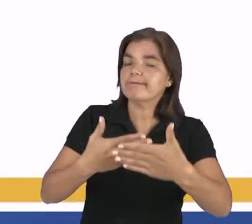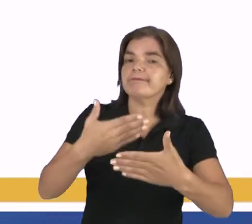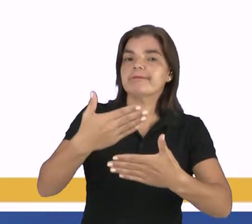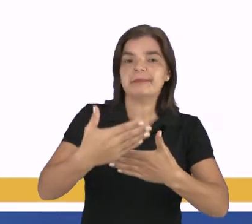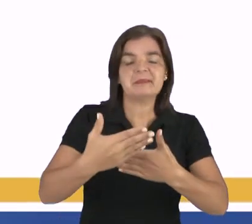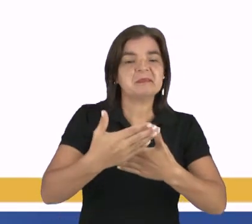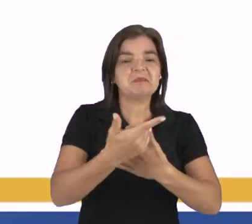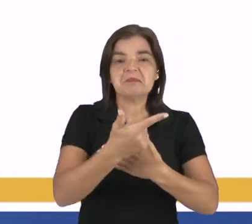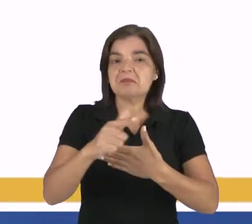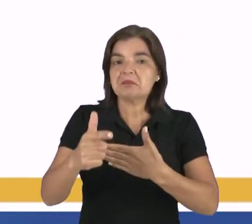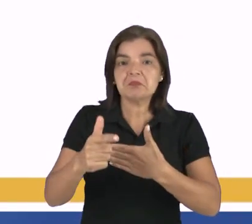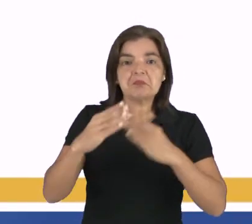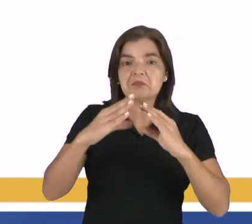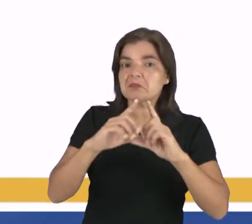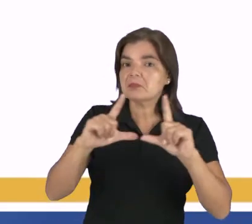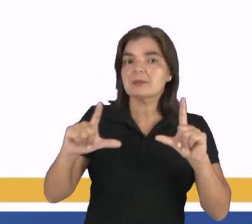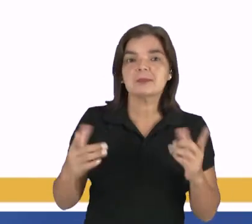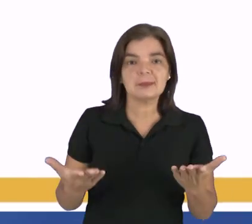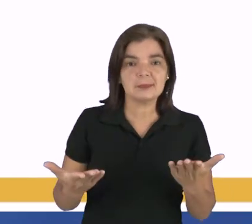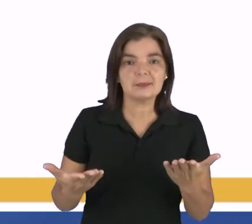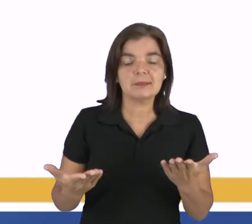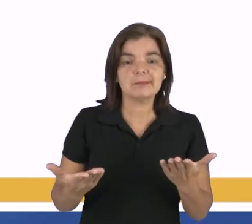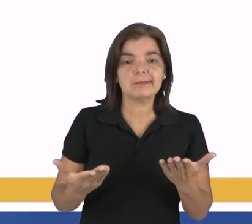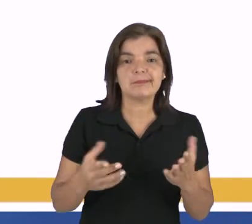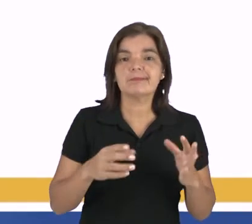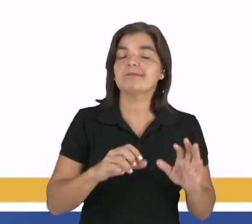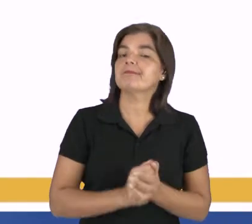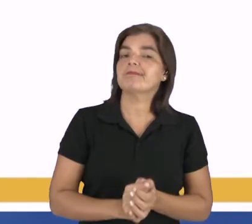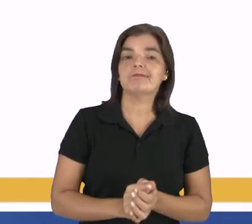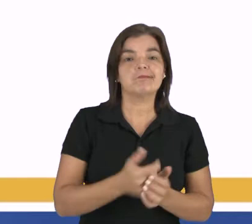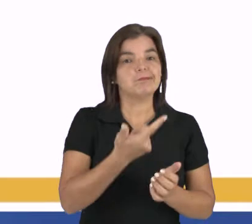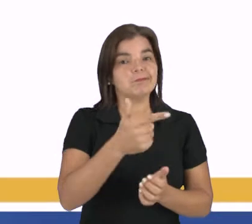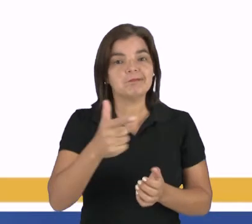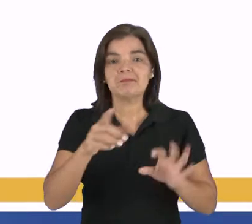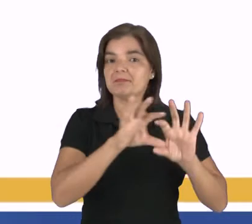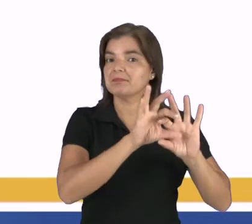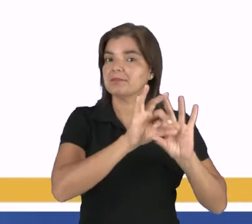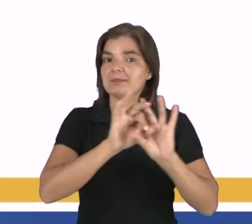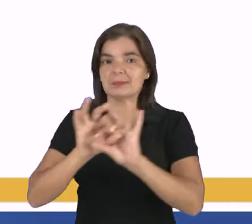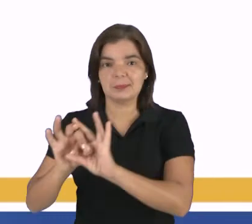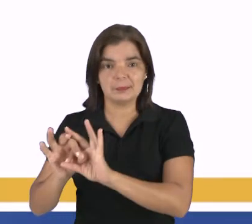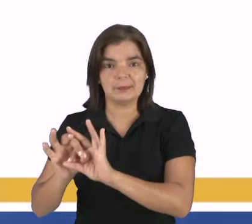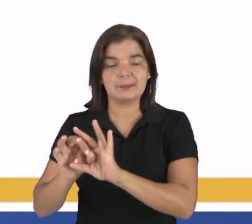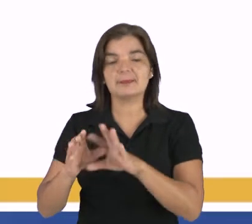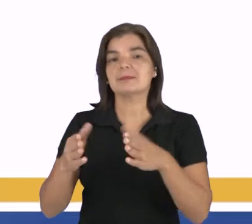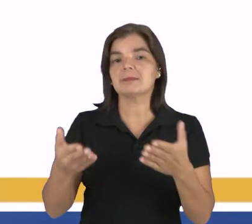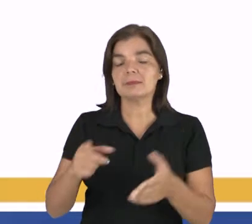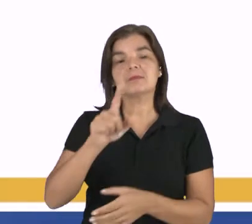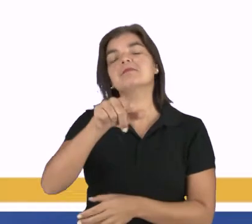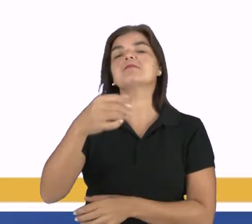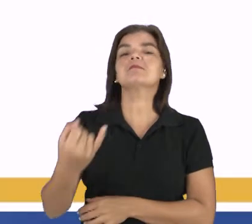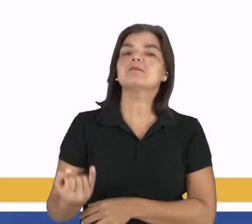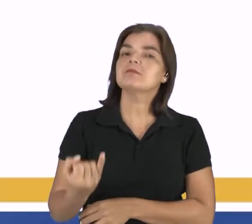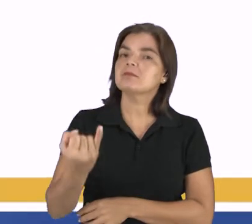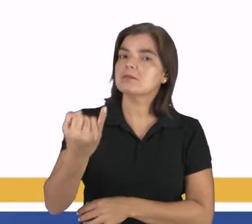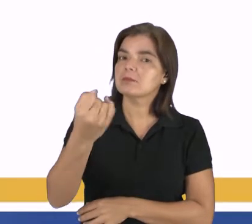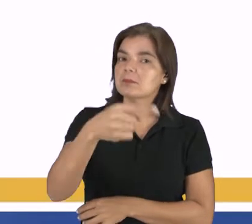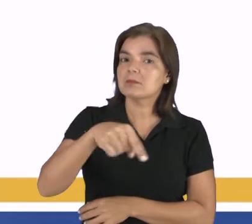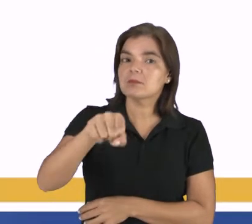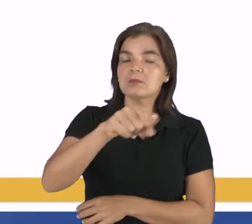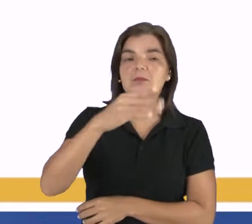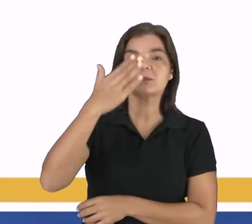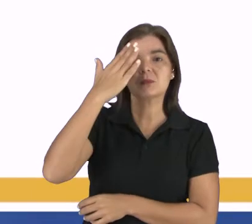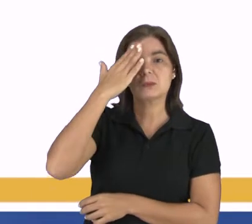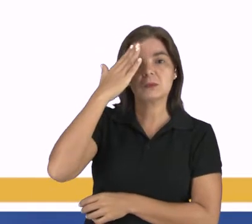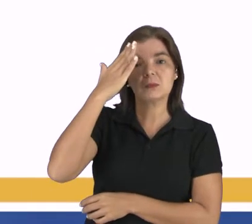outras sem nenhuma lógica, sem nenhuma, nesse caso, coerência. Então, é importante você